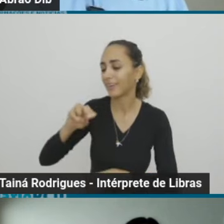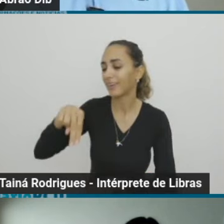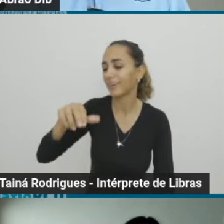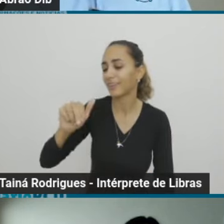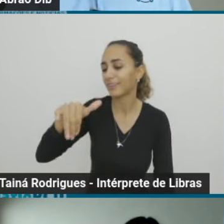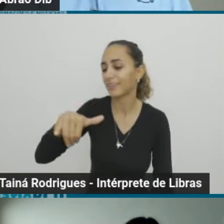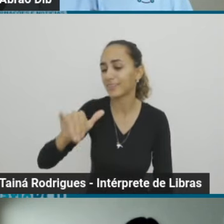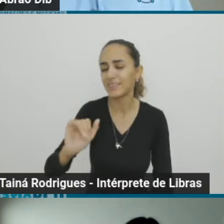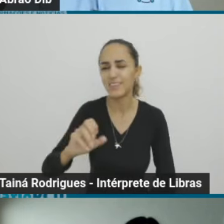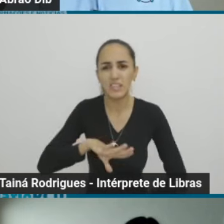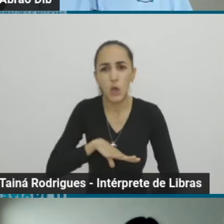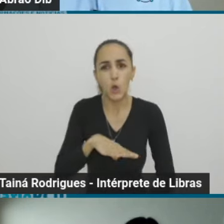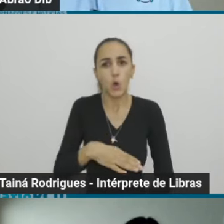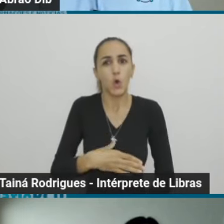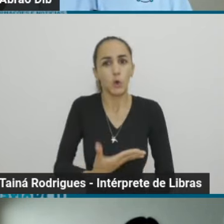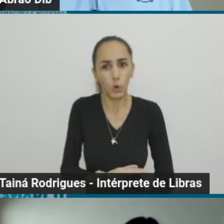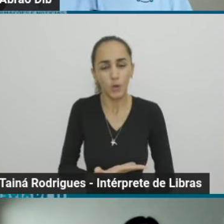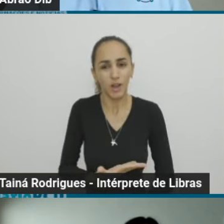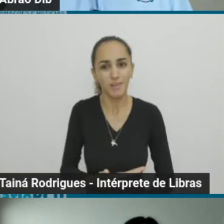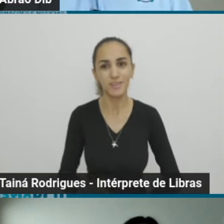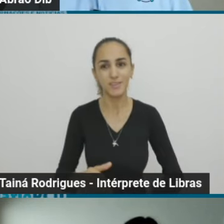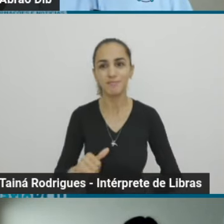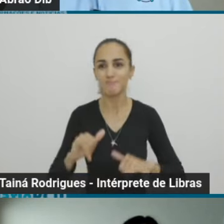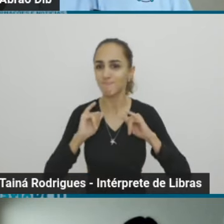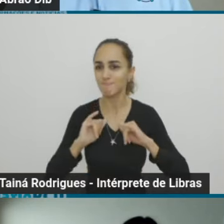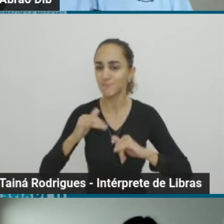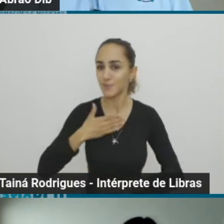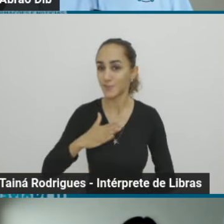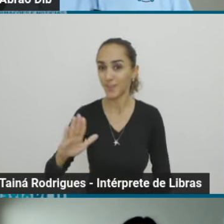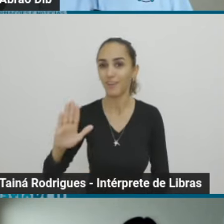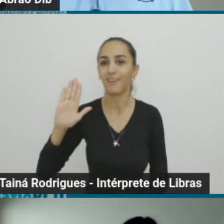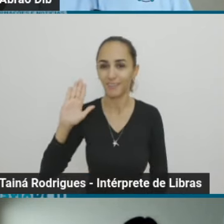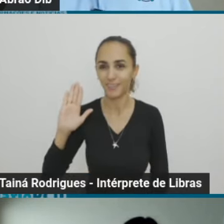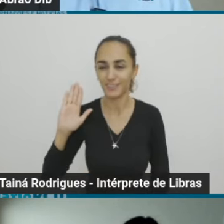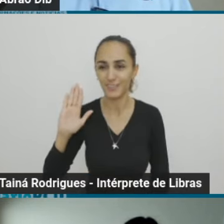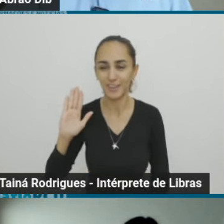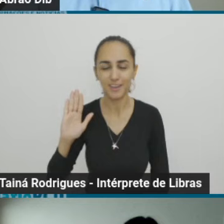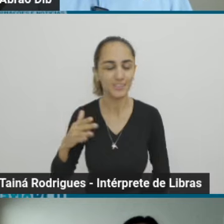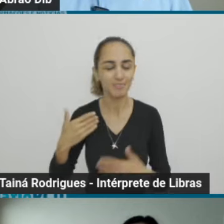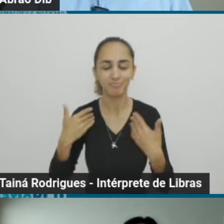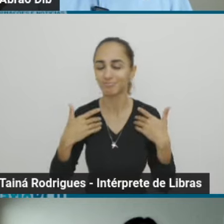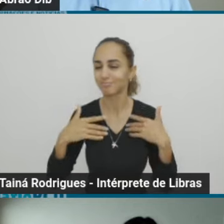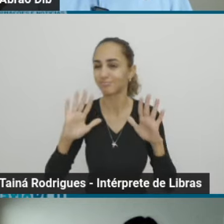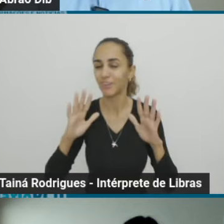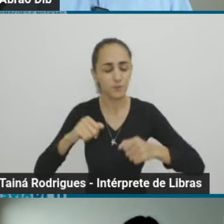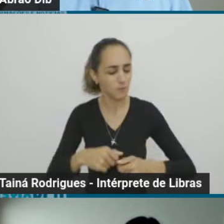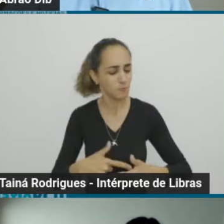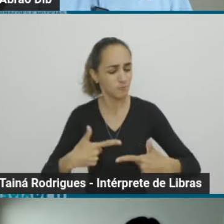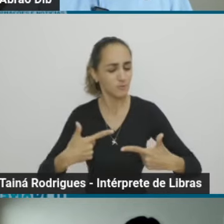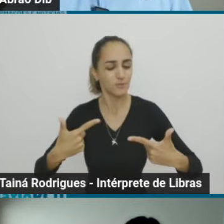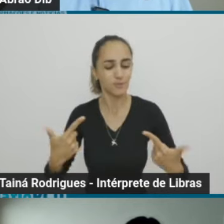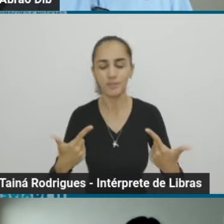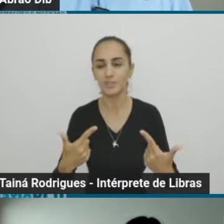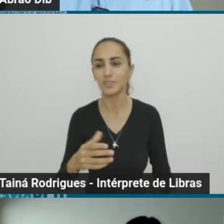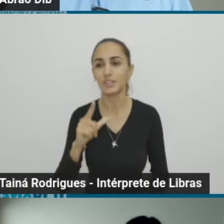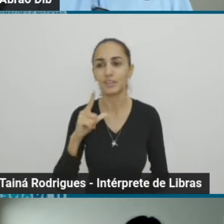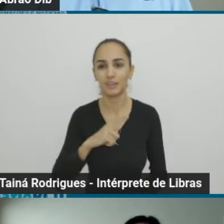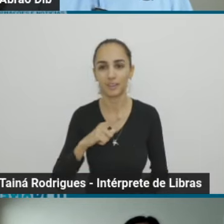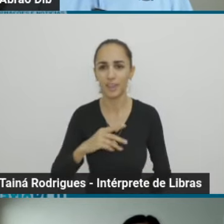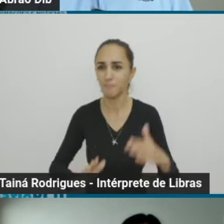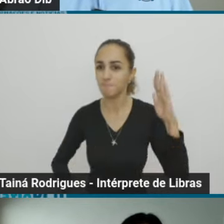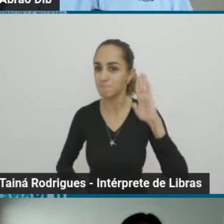essa coragem que teve de se lançar candidata, toda, enfim, a sorte para que ela tenha êxito nesse